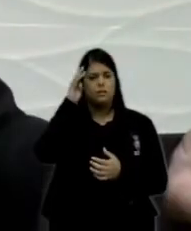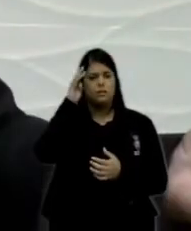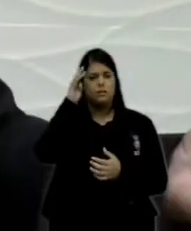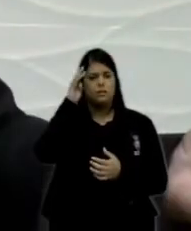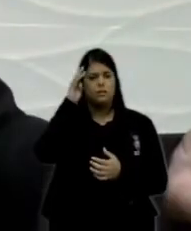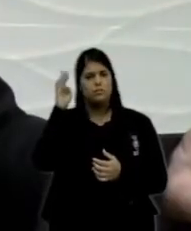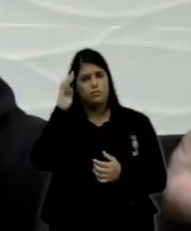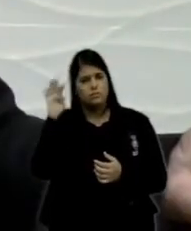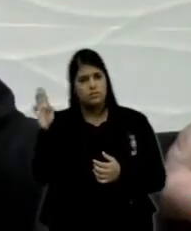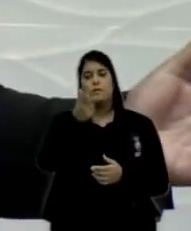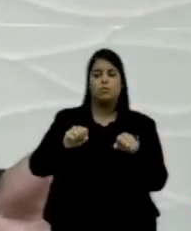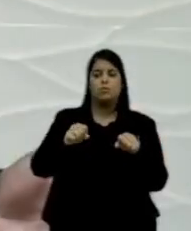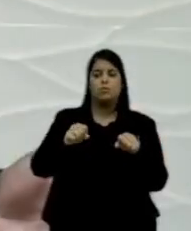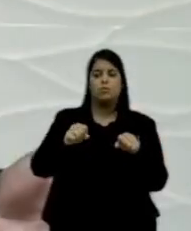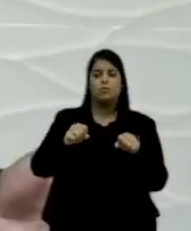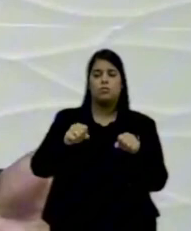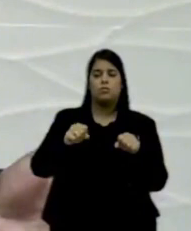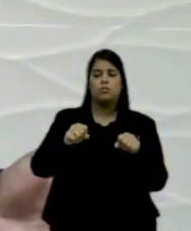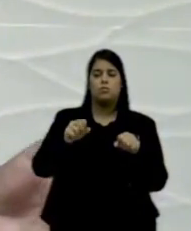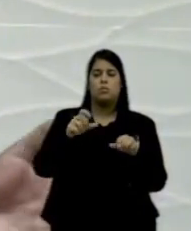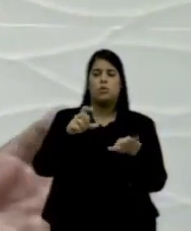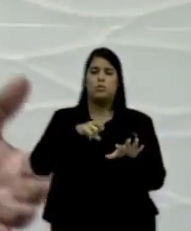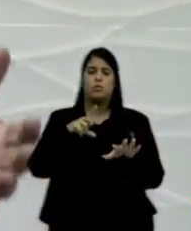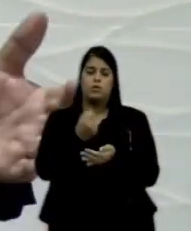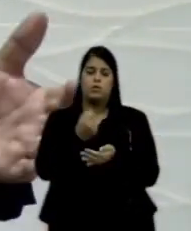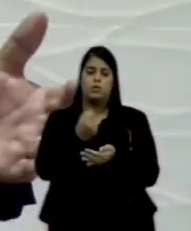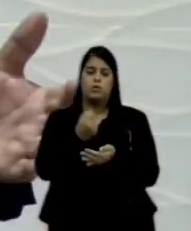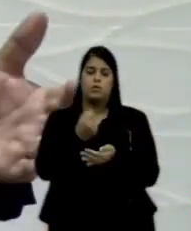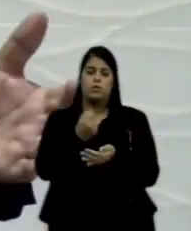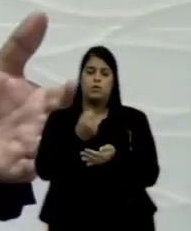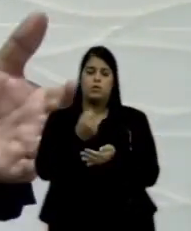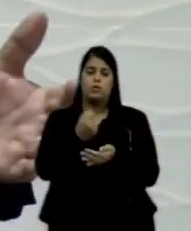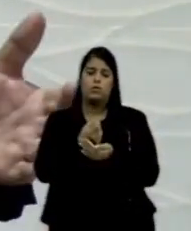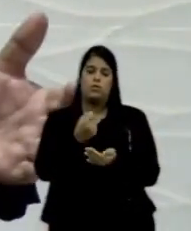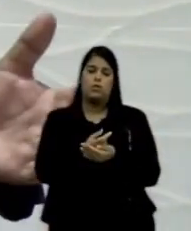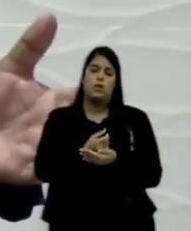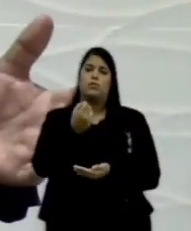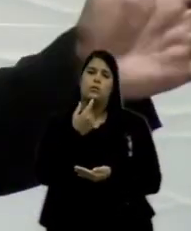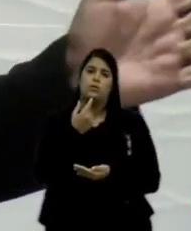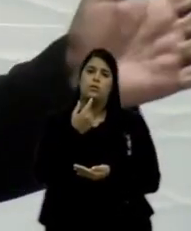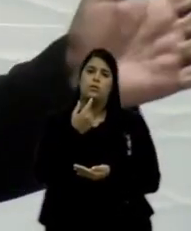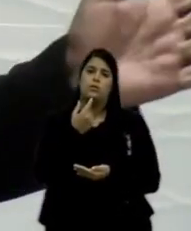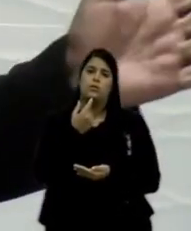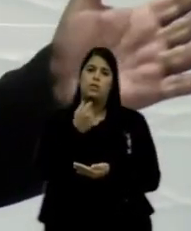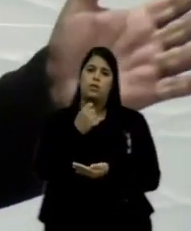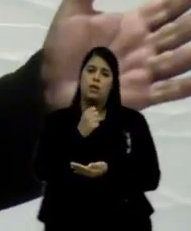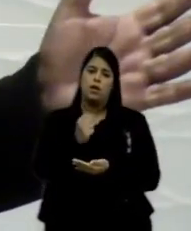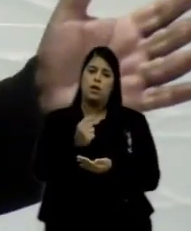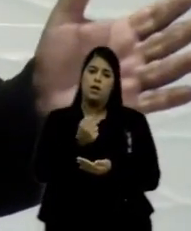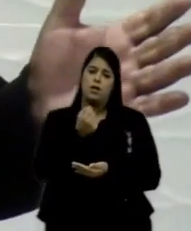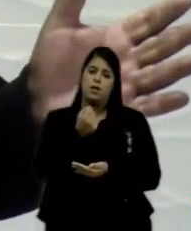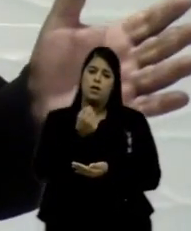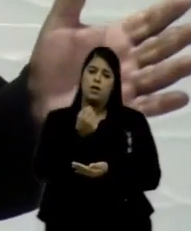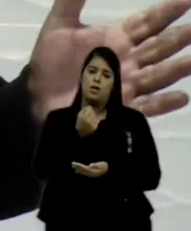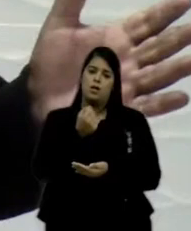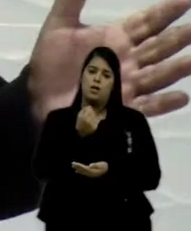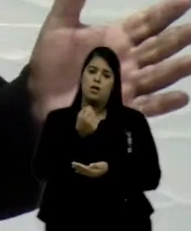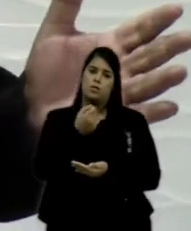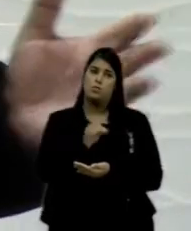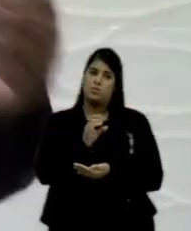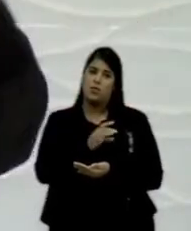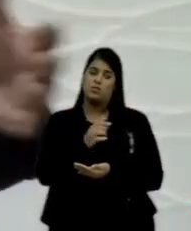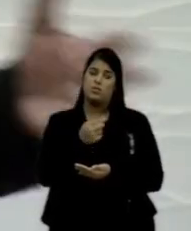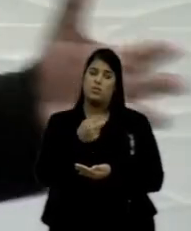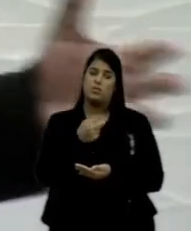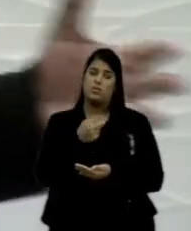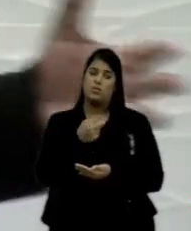cara tem sua motinha, vem comprar um medicamento na farmácia, ele não quer vir. Porque ele está com medo. Ele está com